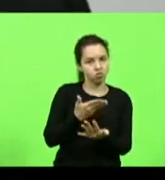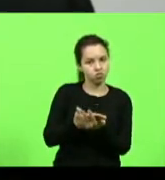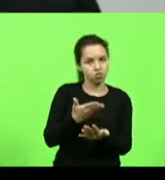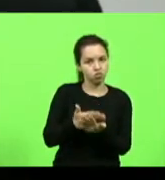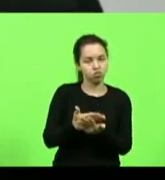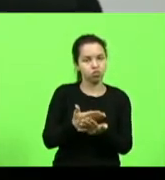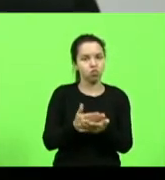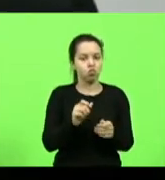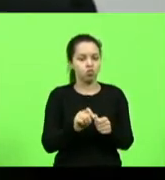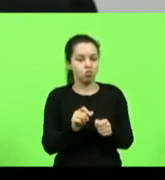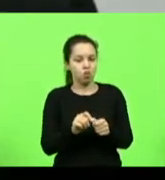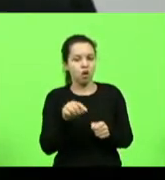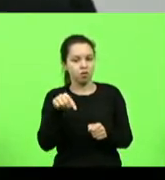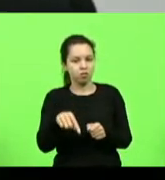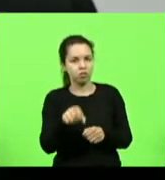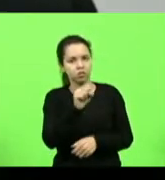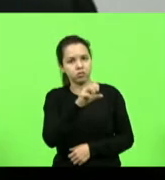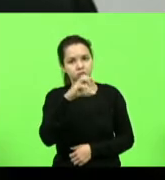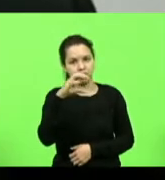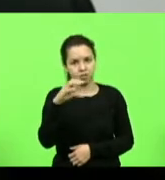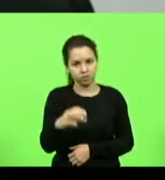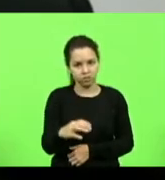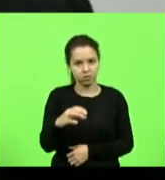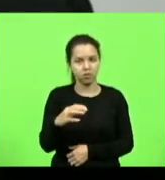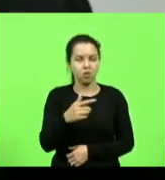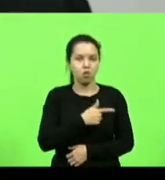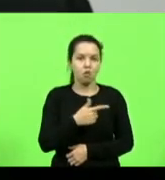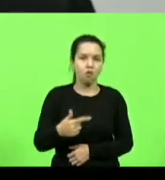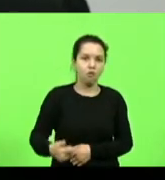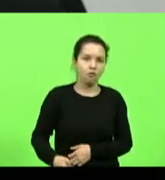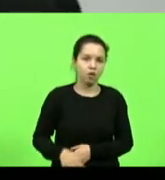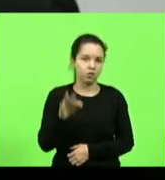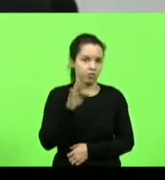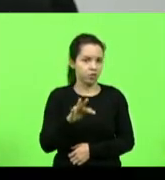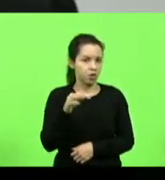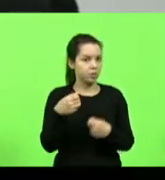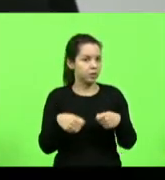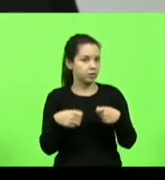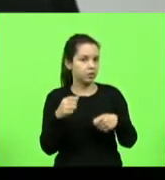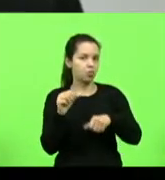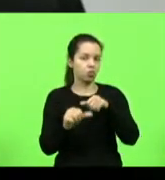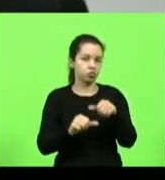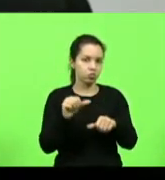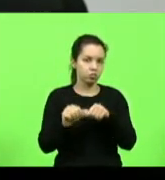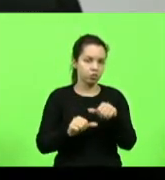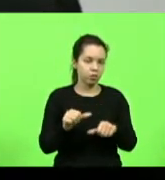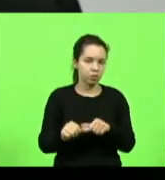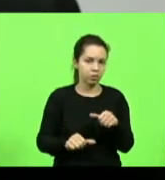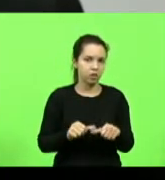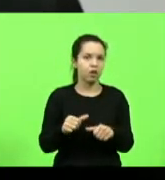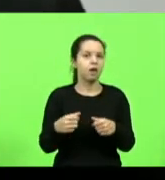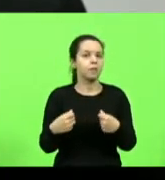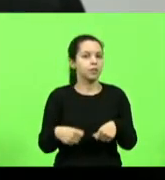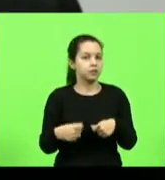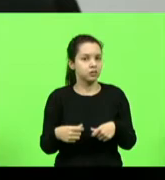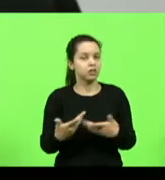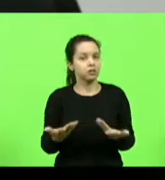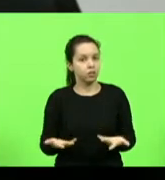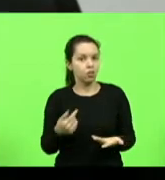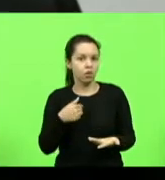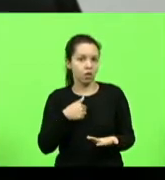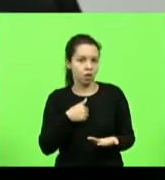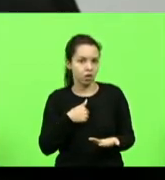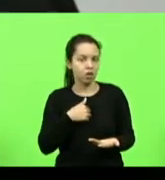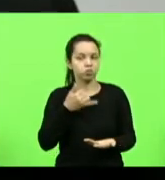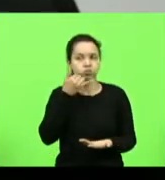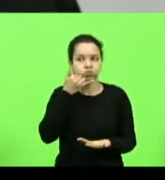foi para o governo federal, e aí eles precisam atualizar, porque mudou algumas normas. Então, sempre estou buscando uma conexão com o senador Jorginho Melo